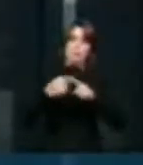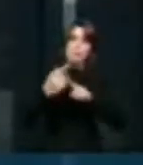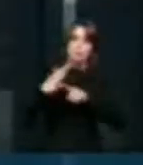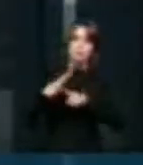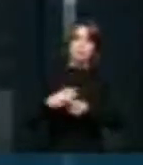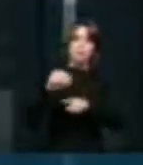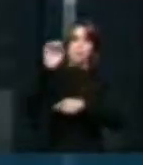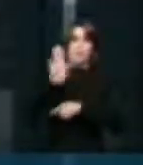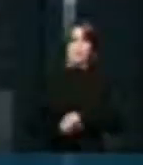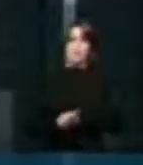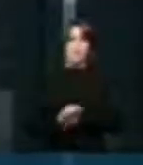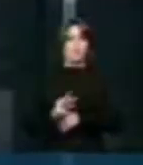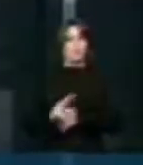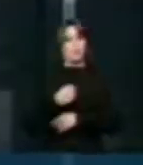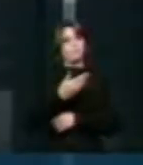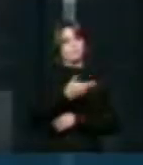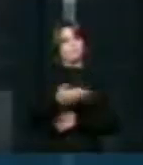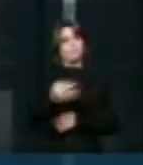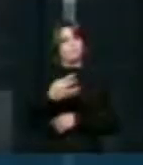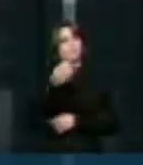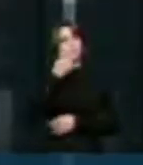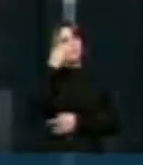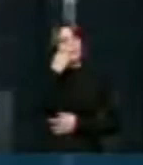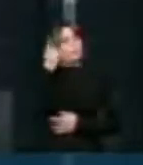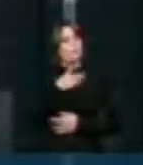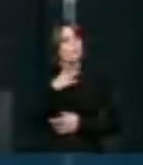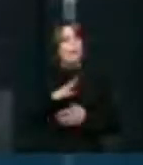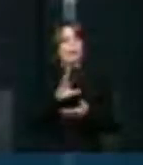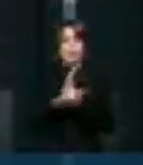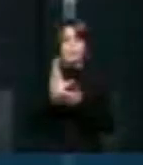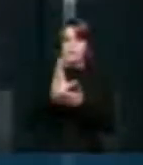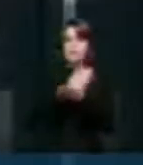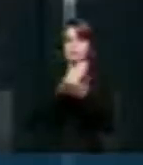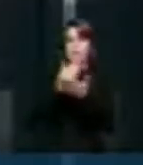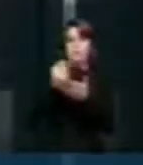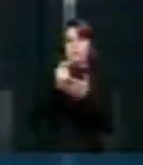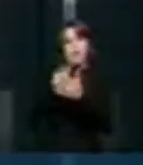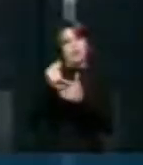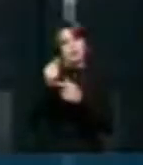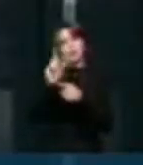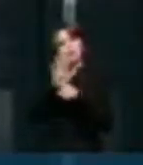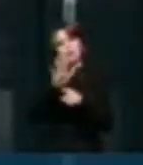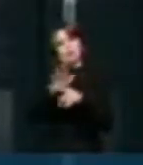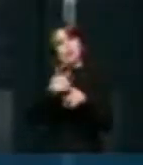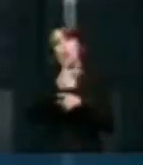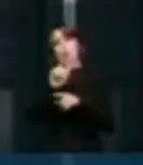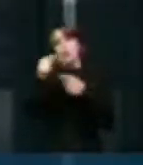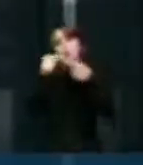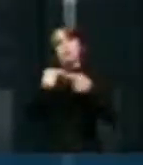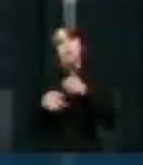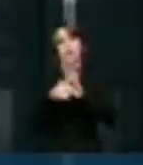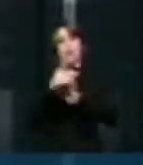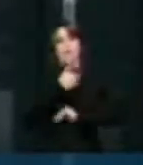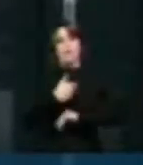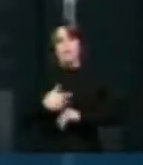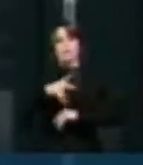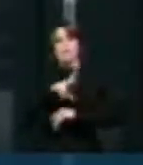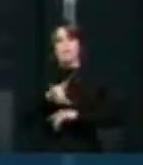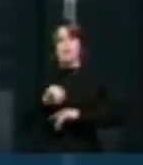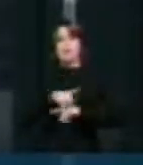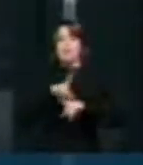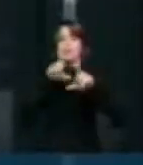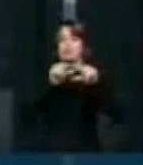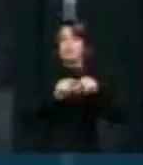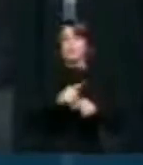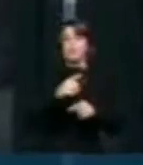no exercício em vigor. E que, na avaliação quase unânime dos economistas, o pacote de Páscoa não deve ter